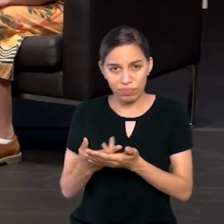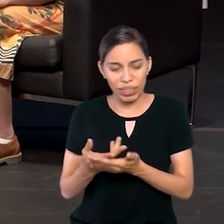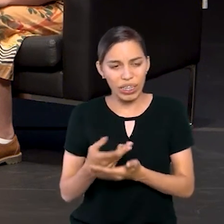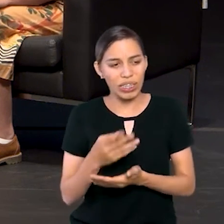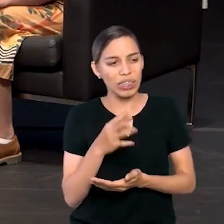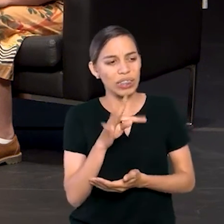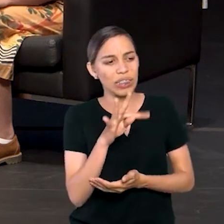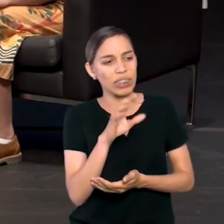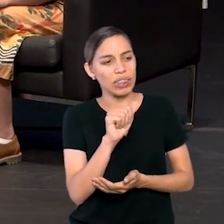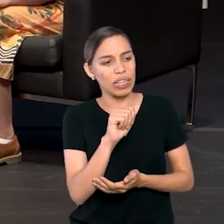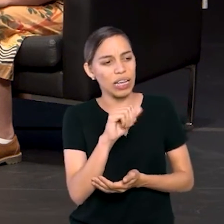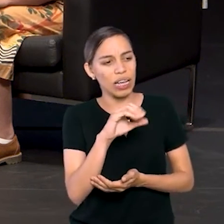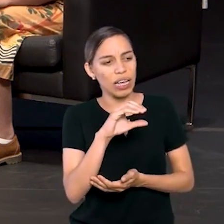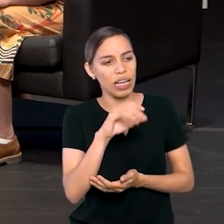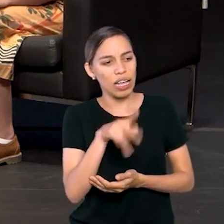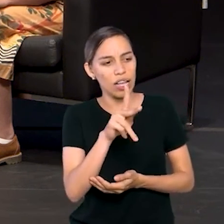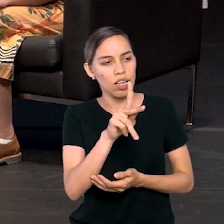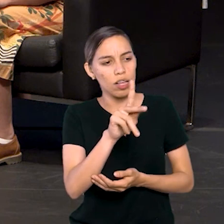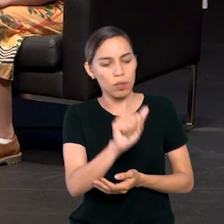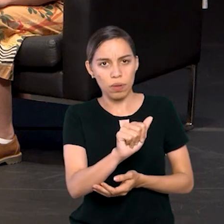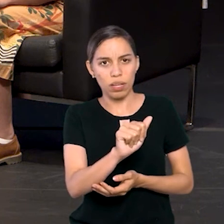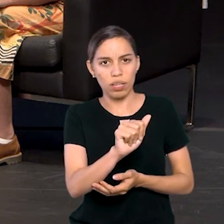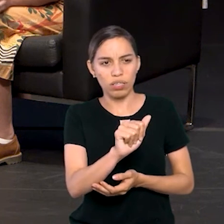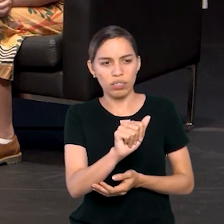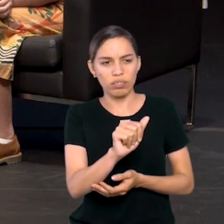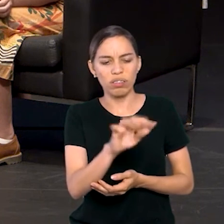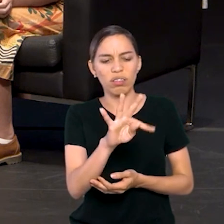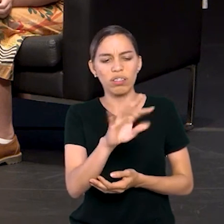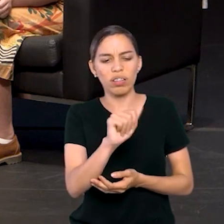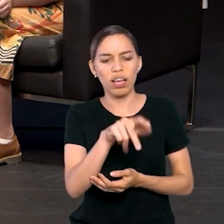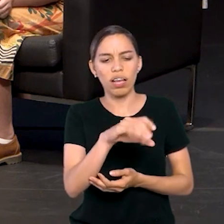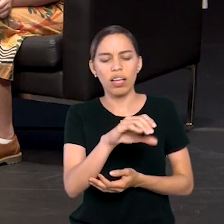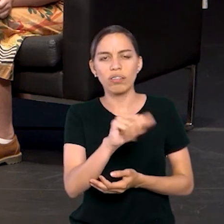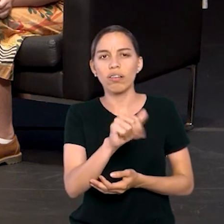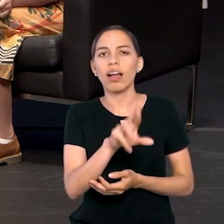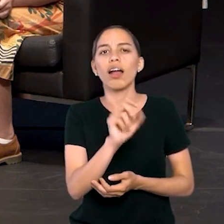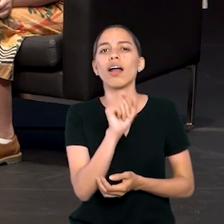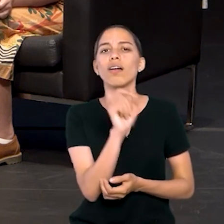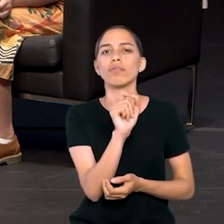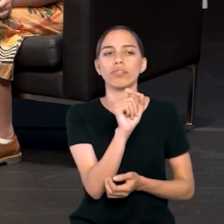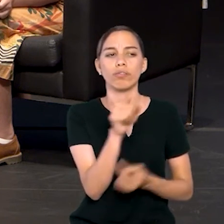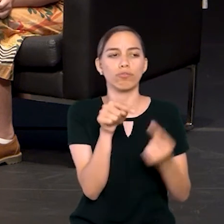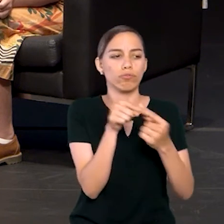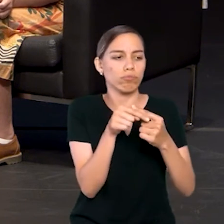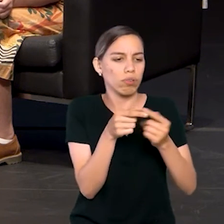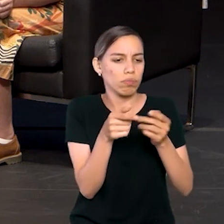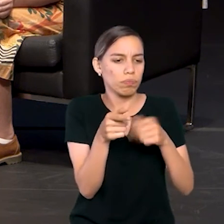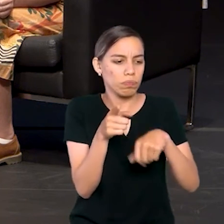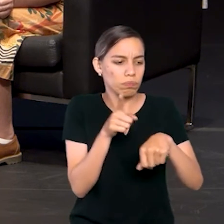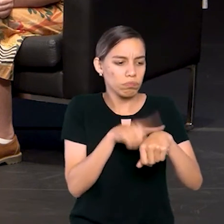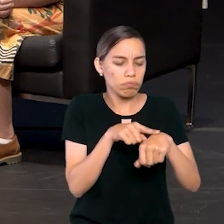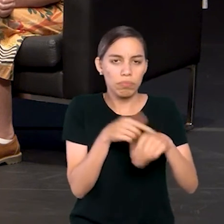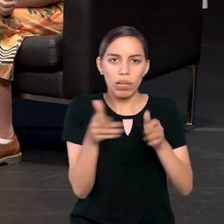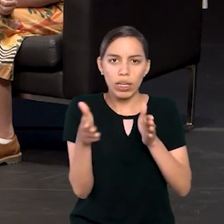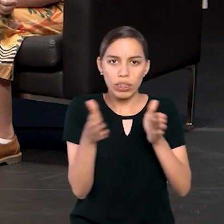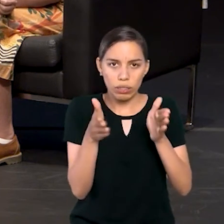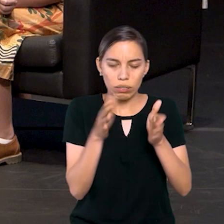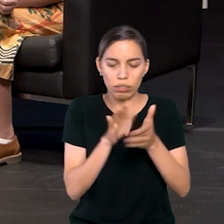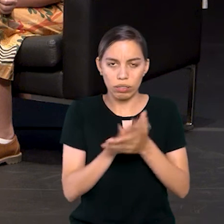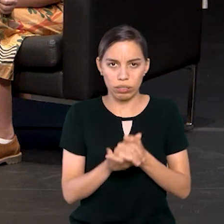Taquá é uma referência a taquara, que é uma das formas que a gente tem de medir o tempo. Então, por